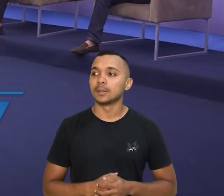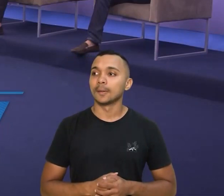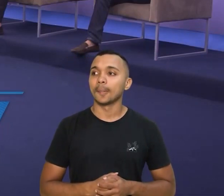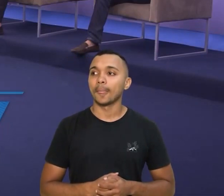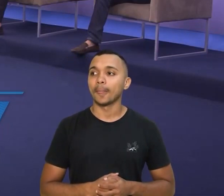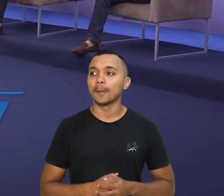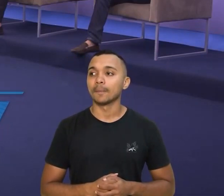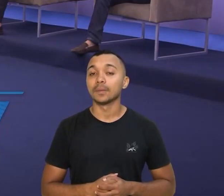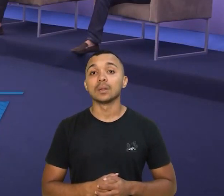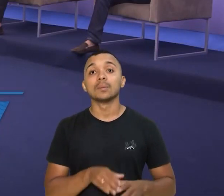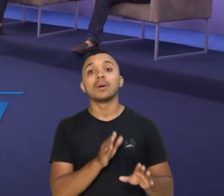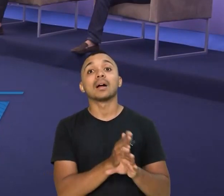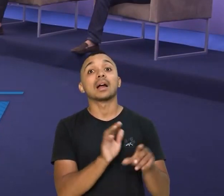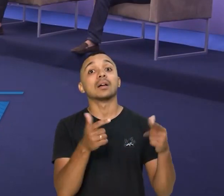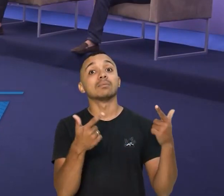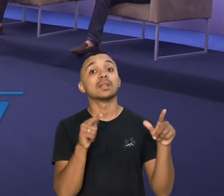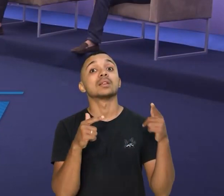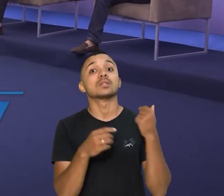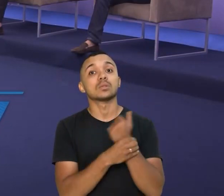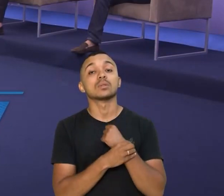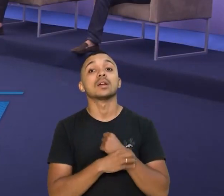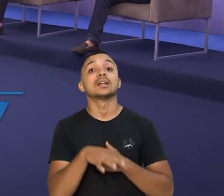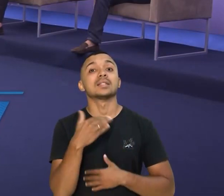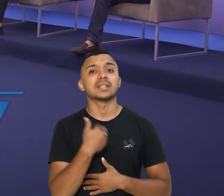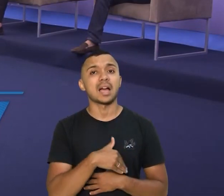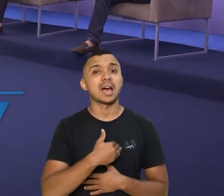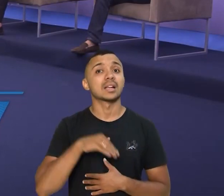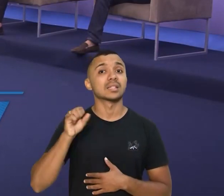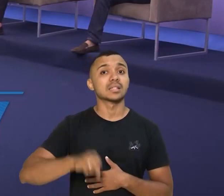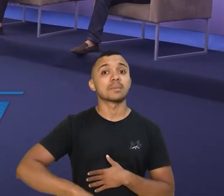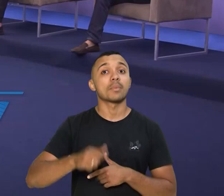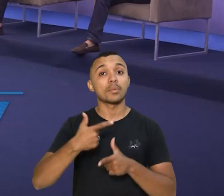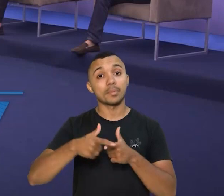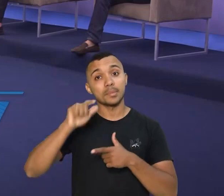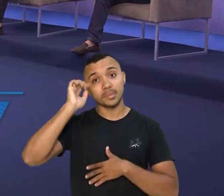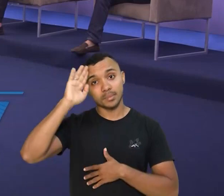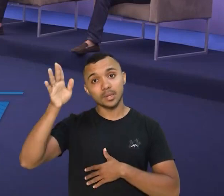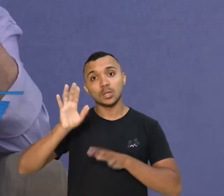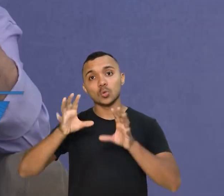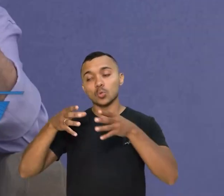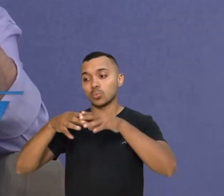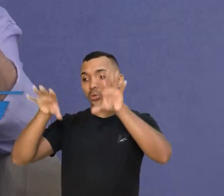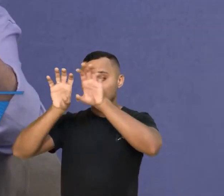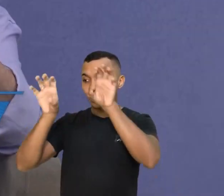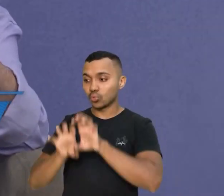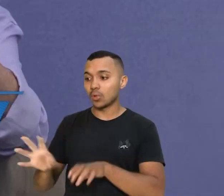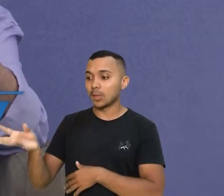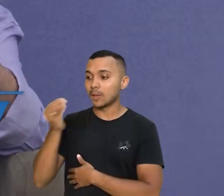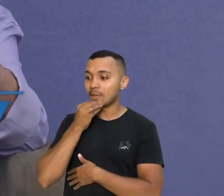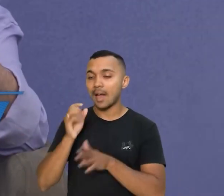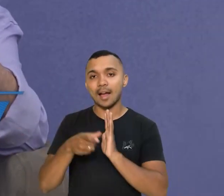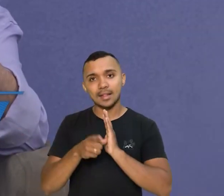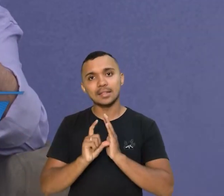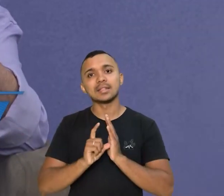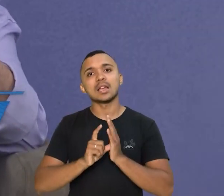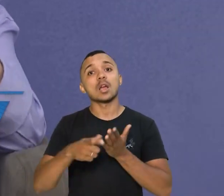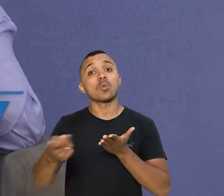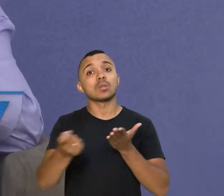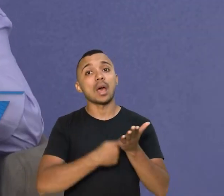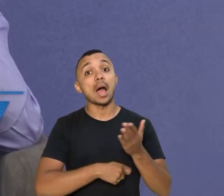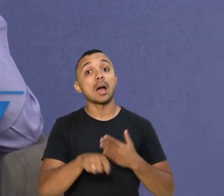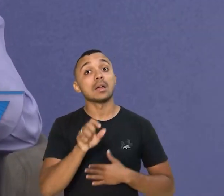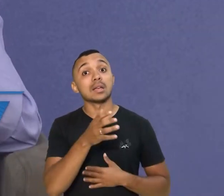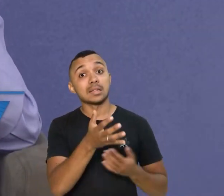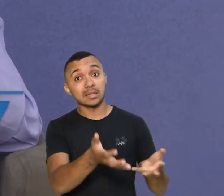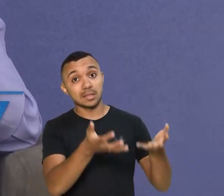além dessa instabilidade, o Ceará tem problemas, primeiro, no elenco, ele precisa, a diretoria vai ter que contratar. se